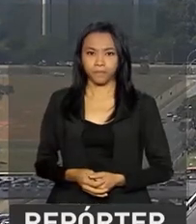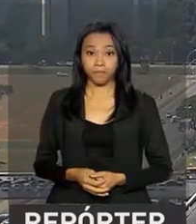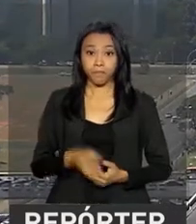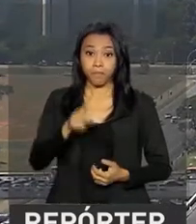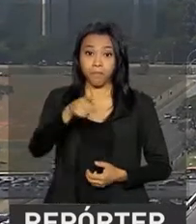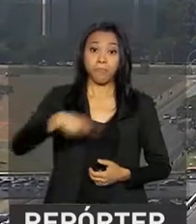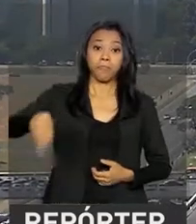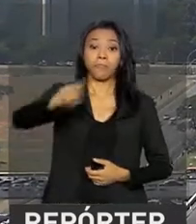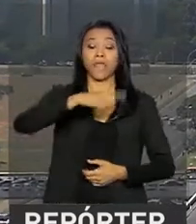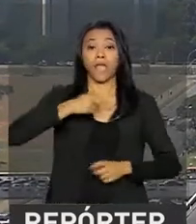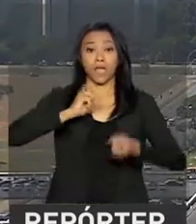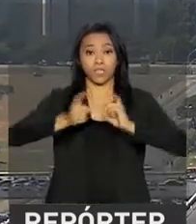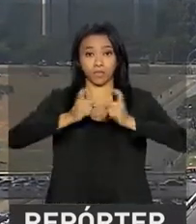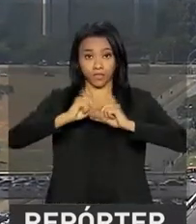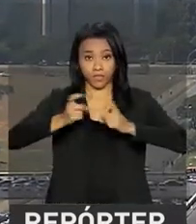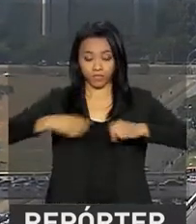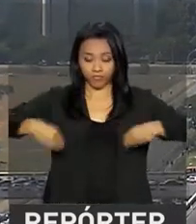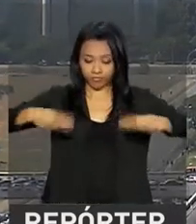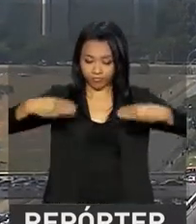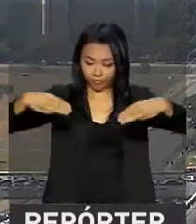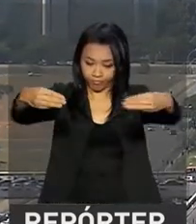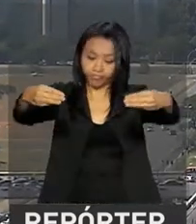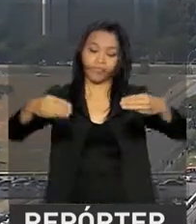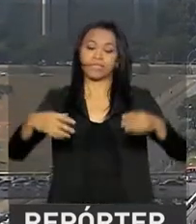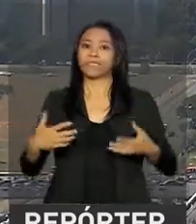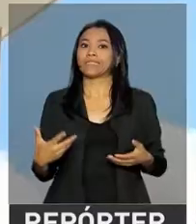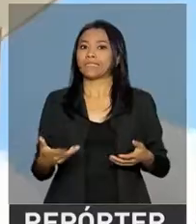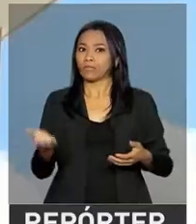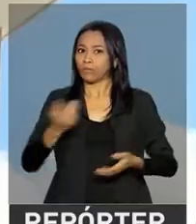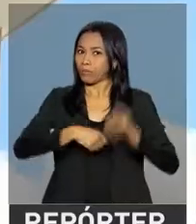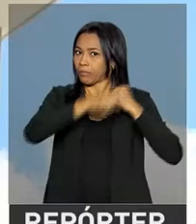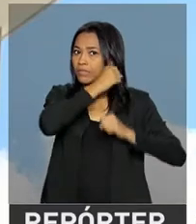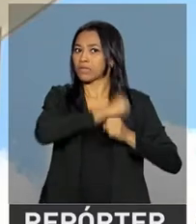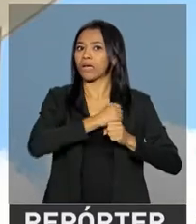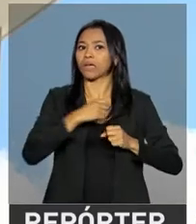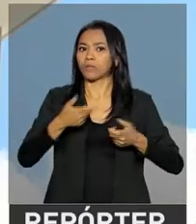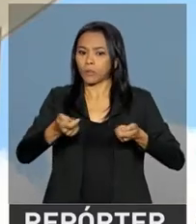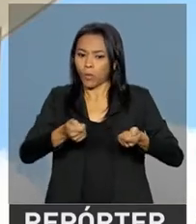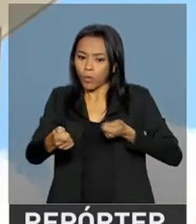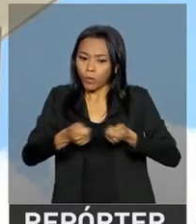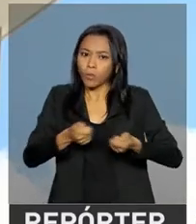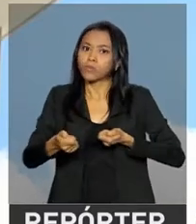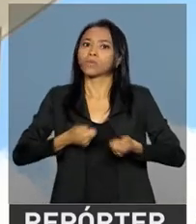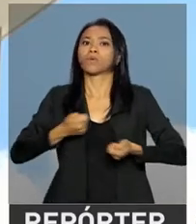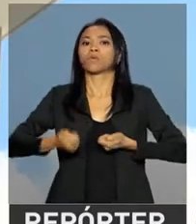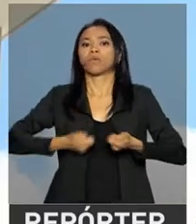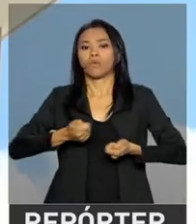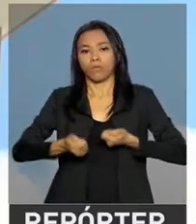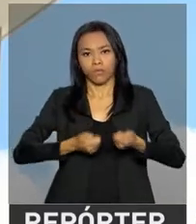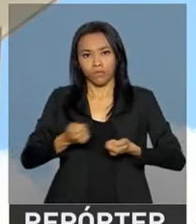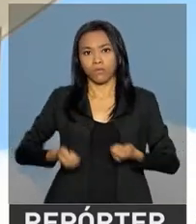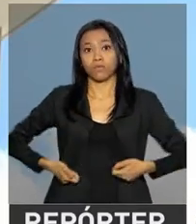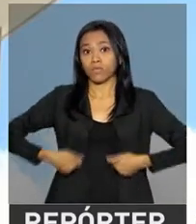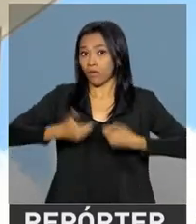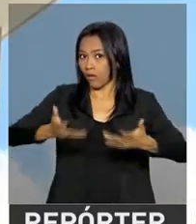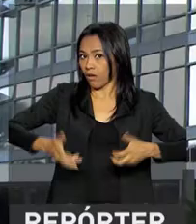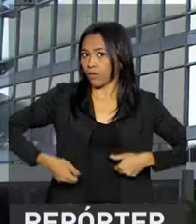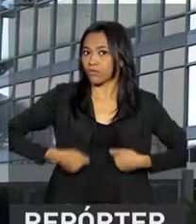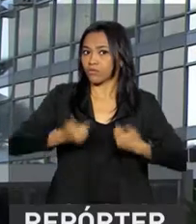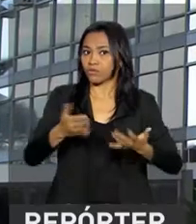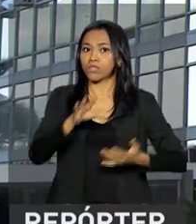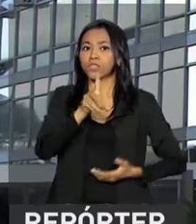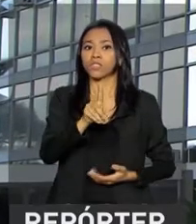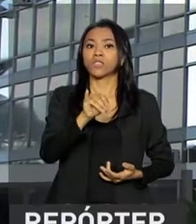A administração pública apertou o cinto no ano passado. A atitude levou a uma economia dos chamados gastos